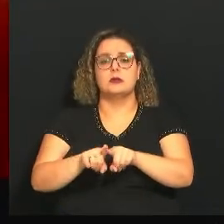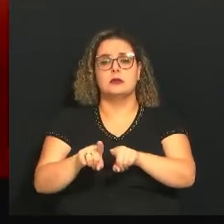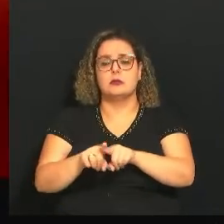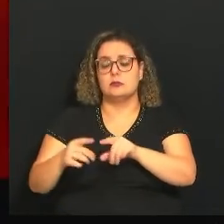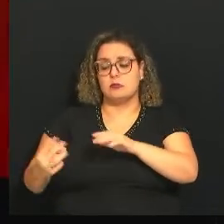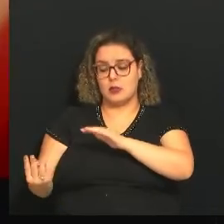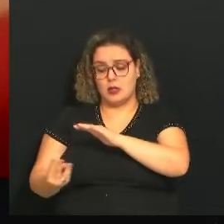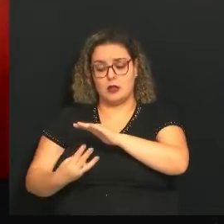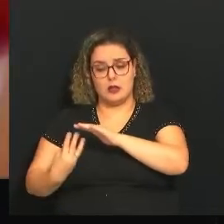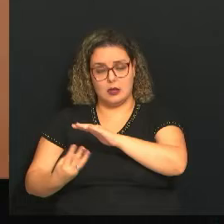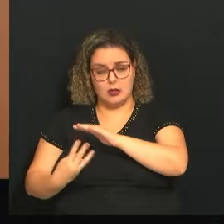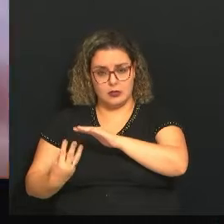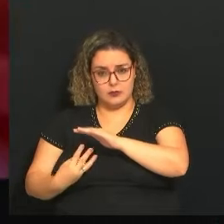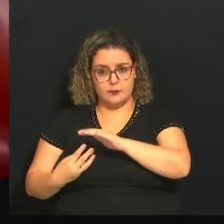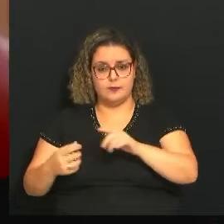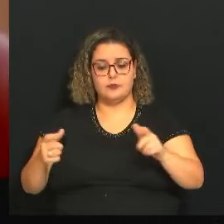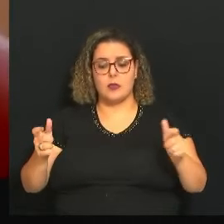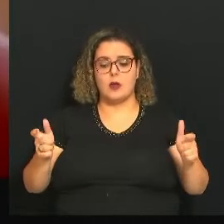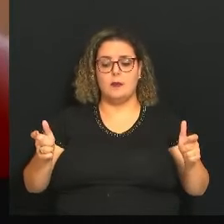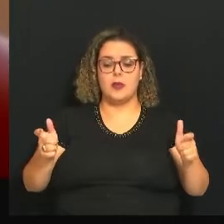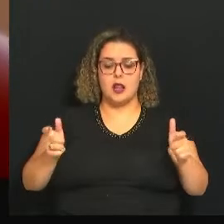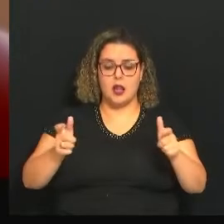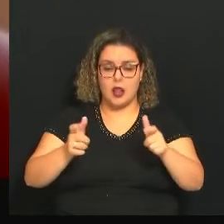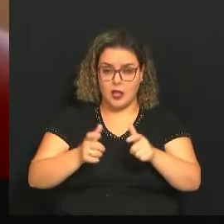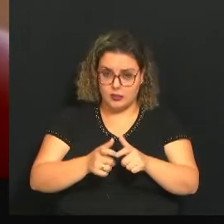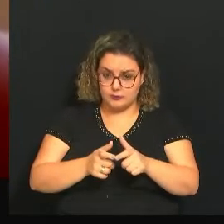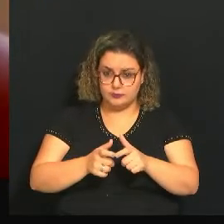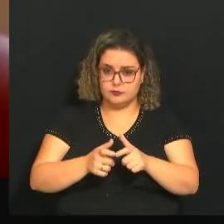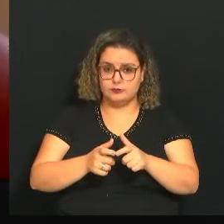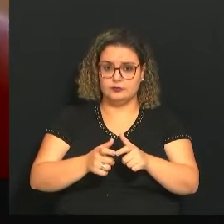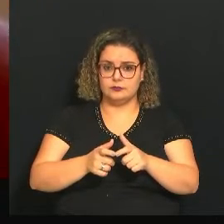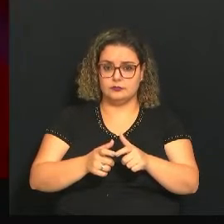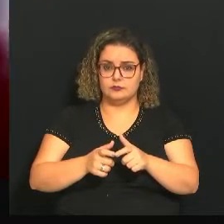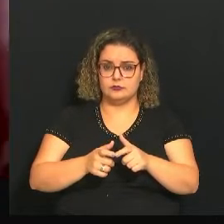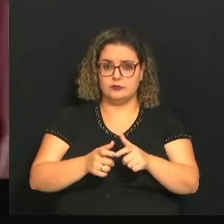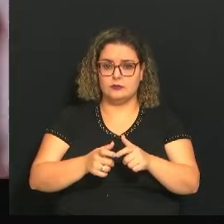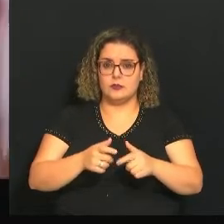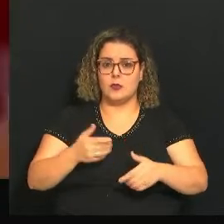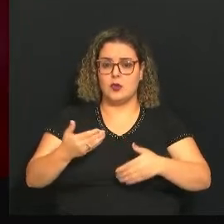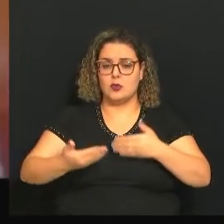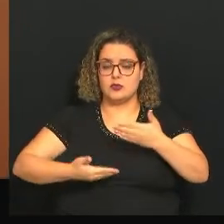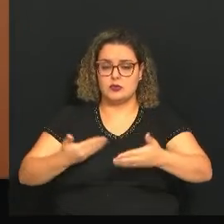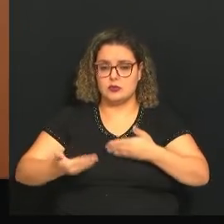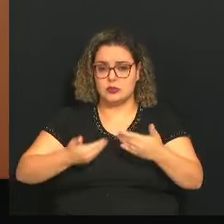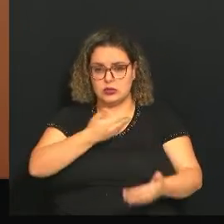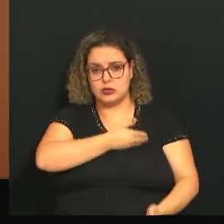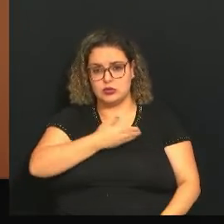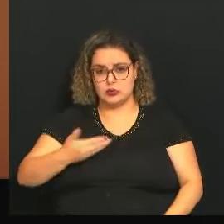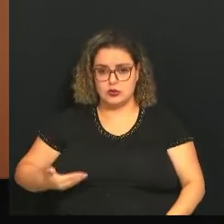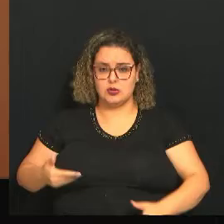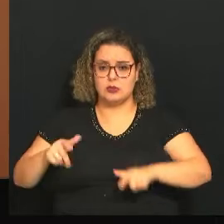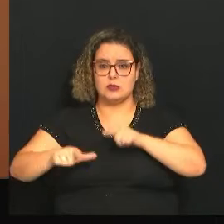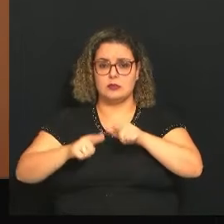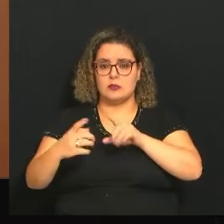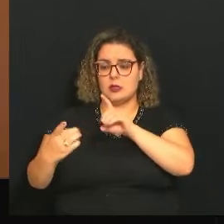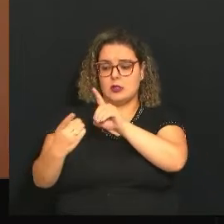serviço, reduzindo a quantidade de servidores públicos e também de serviço para a população. E o que eu